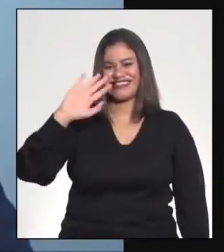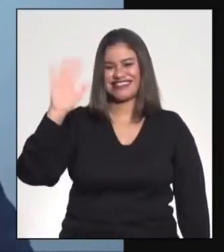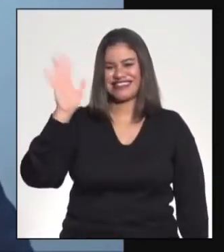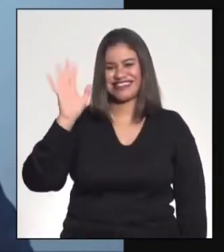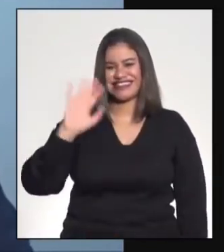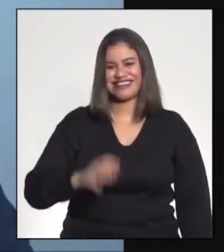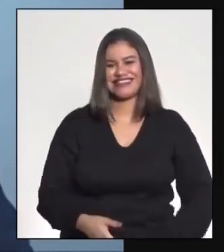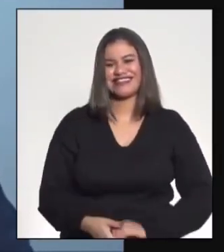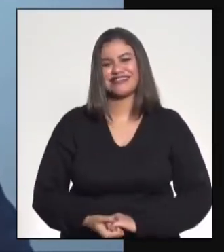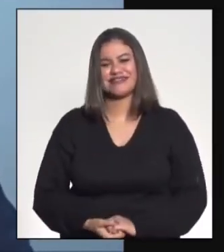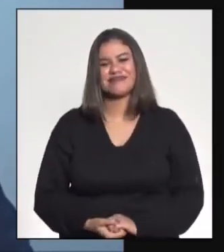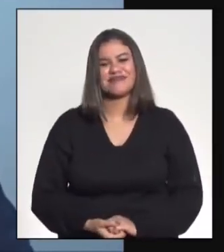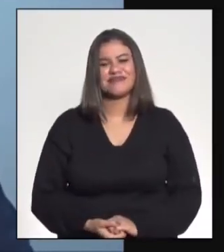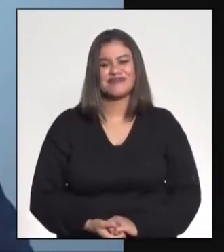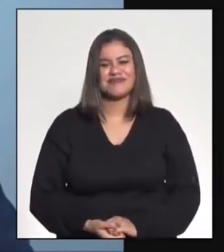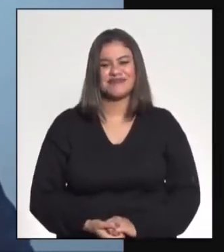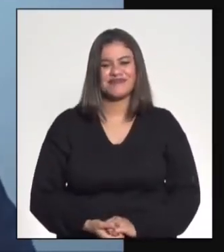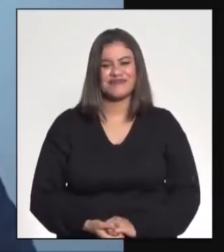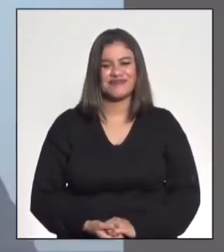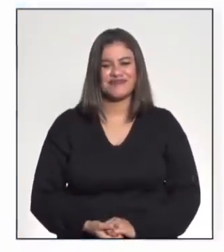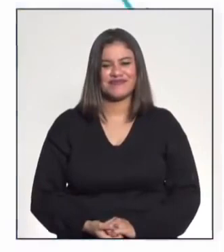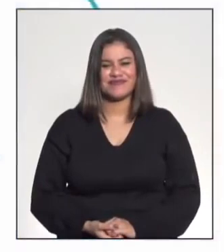convite.